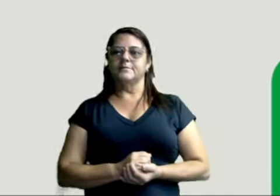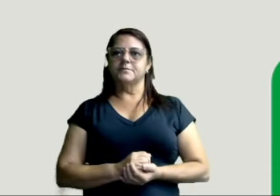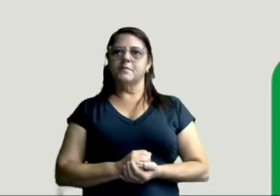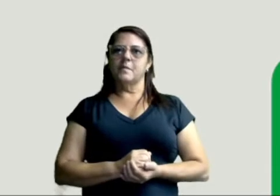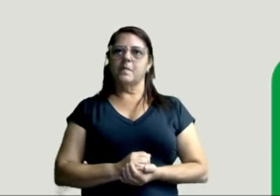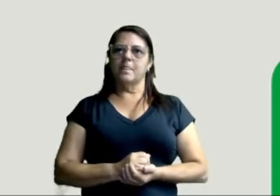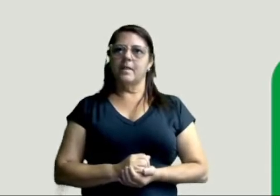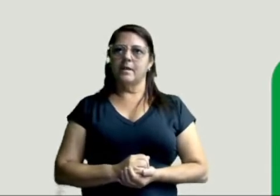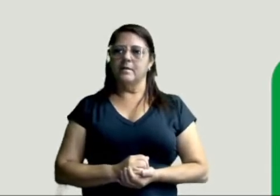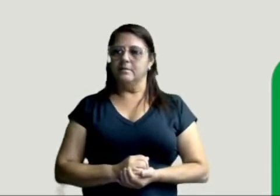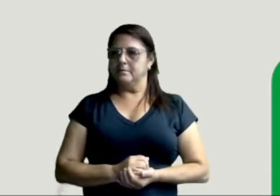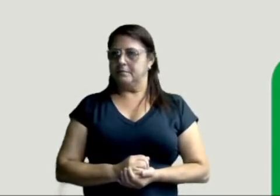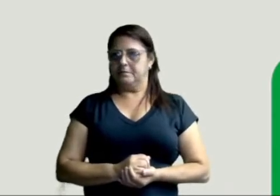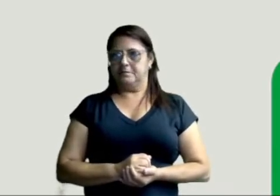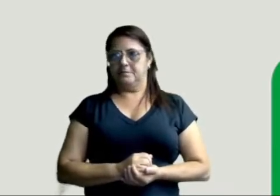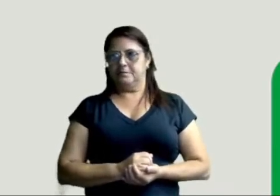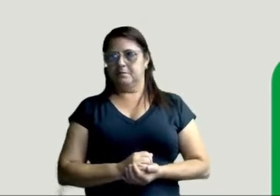Então,